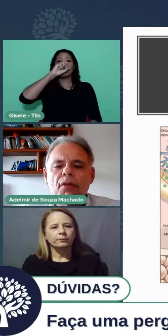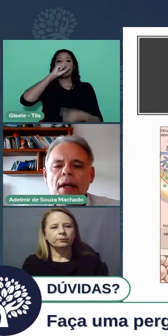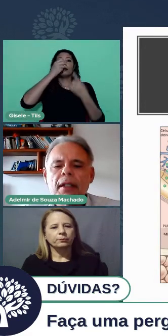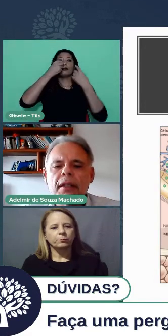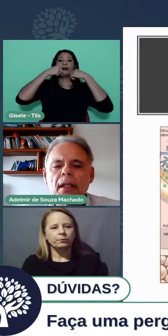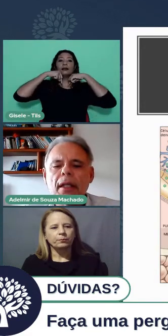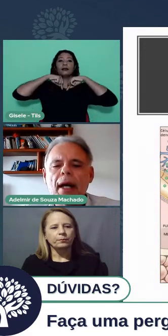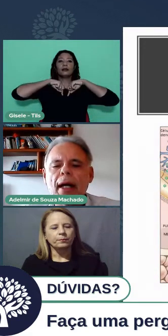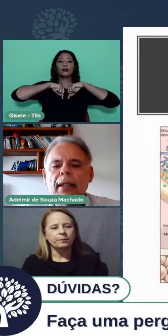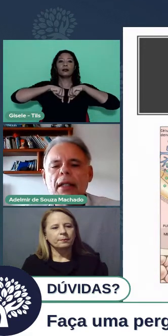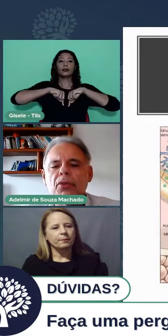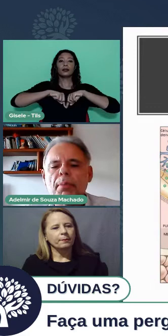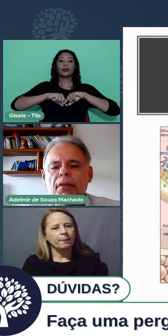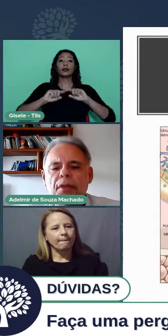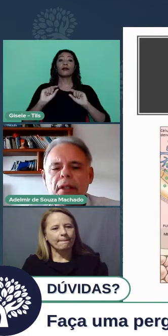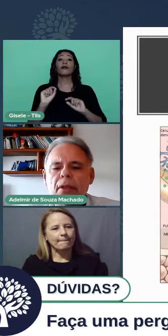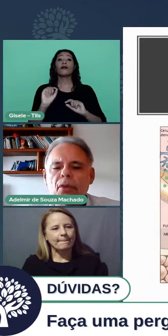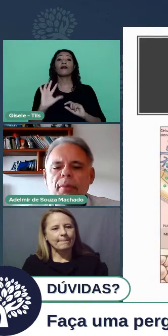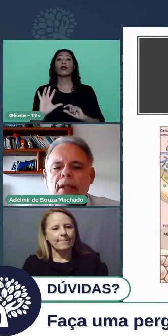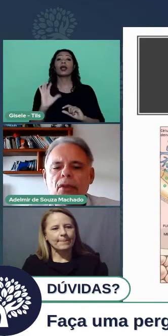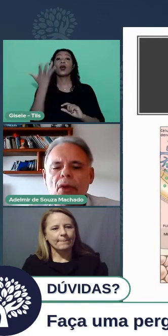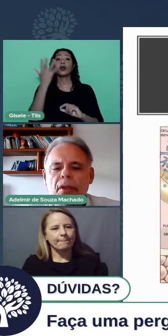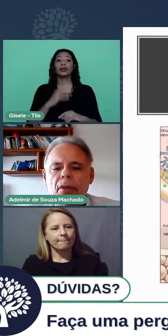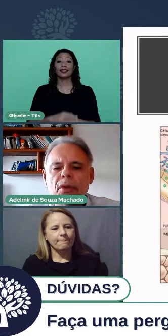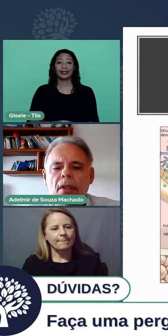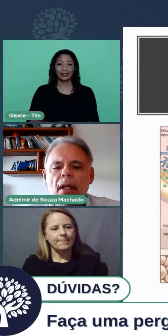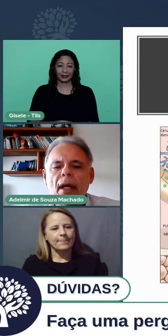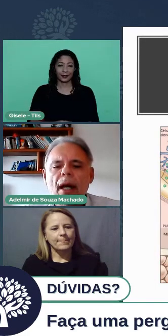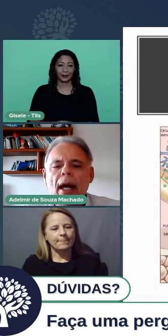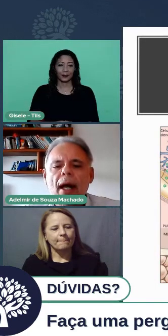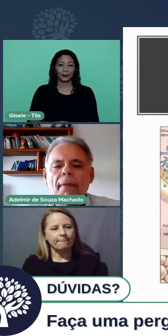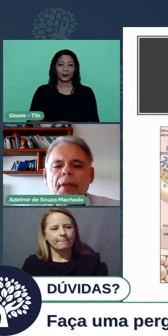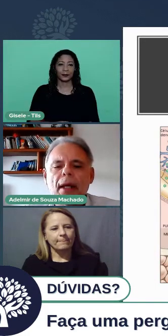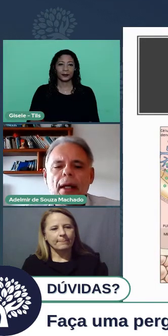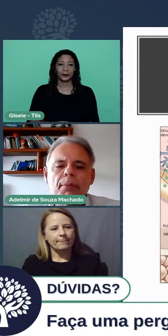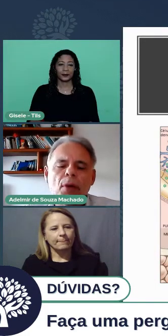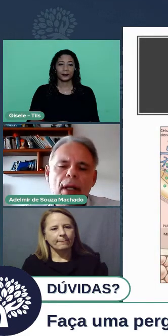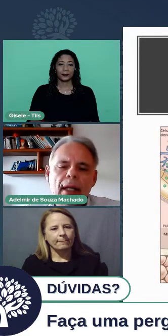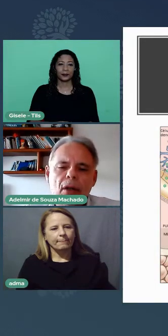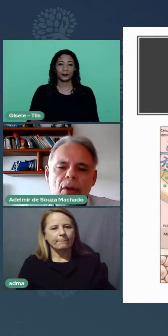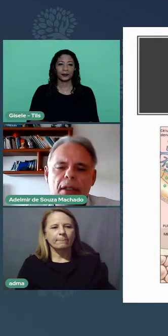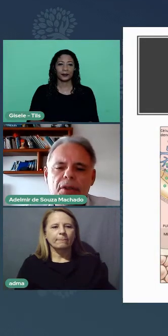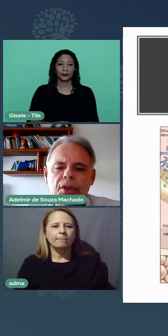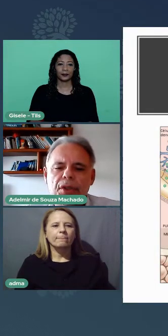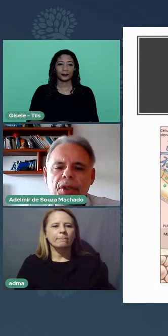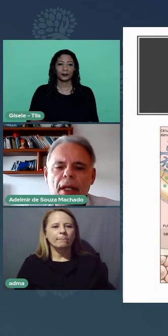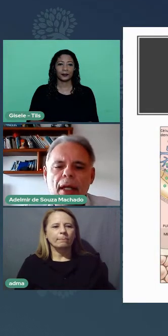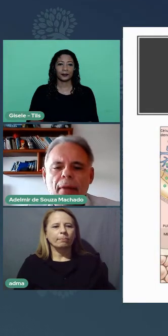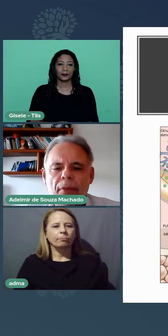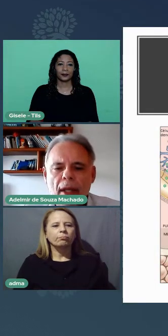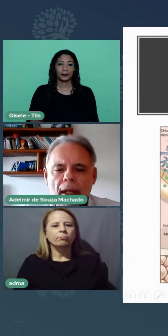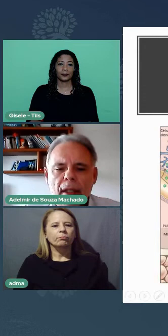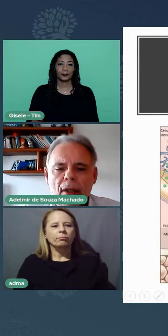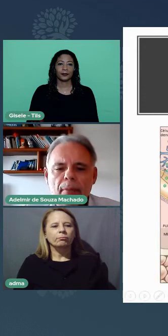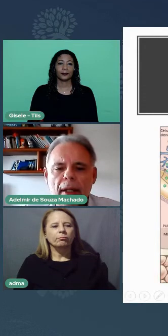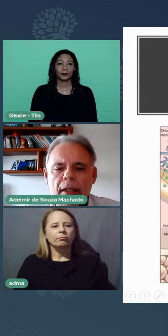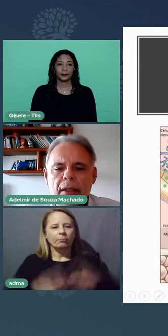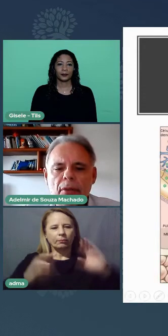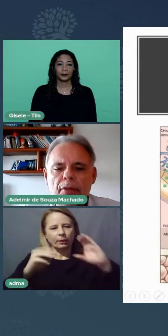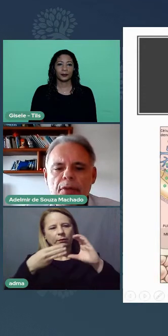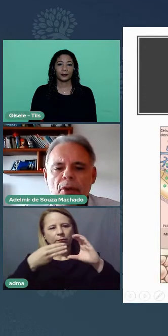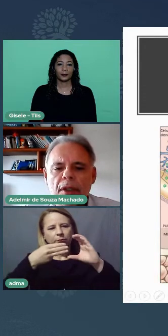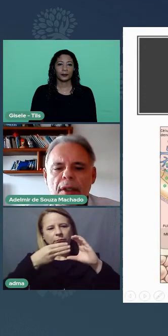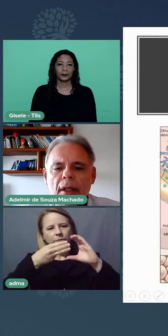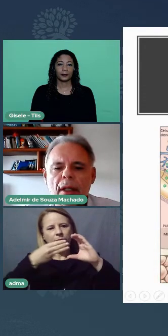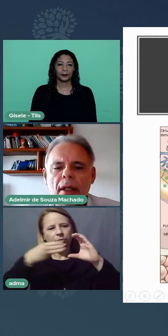respiratória, vai se ligar na superfície dos mastócitos a moléculas de IgE, aqui